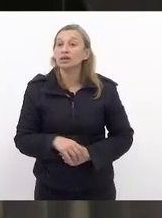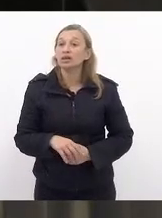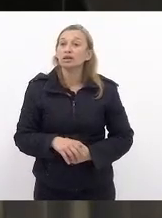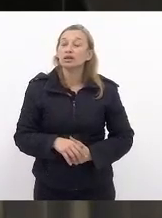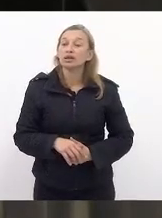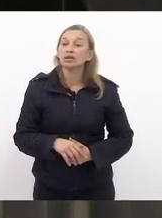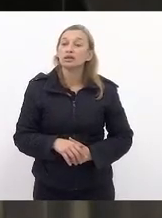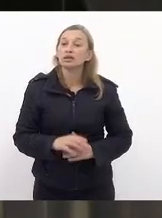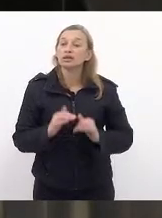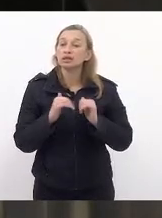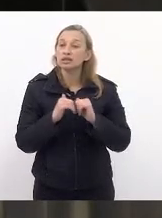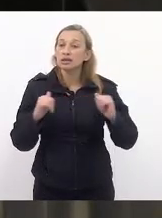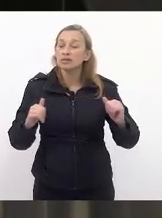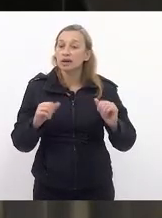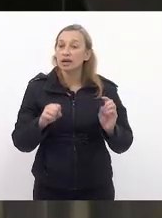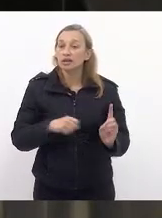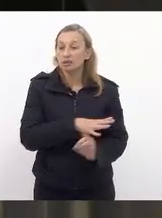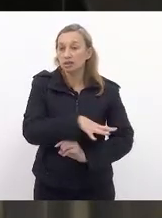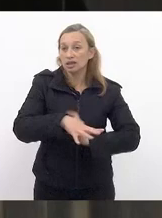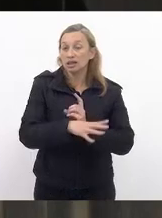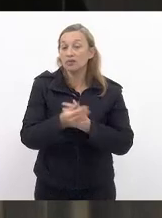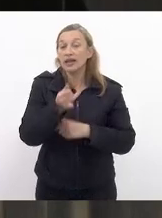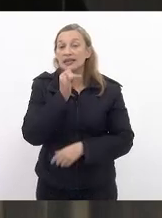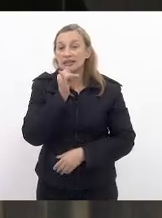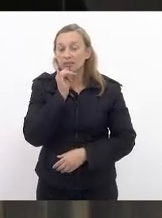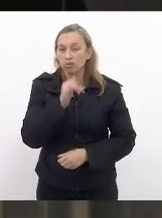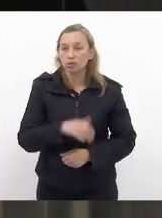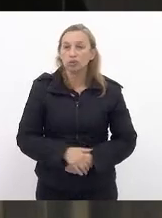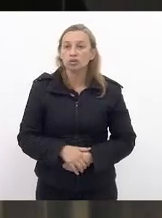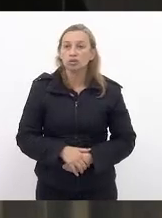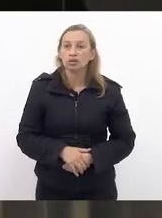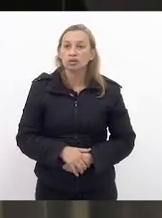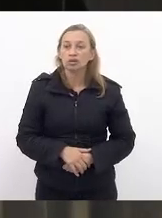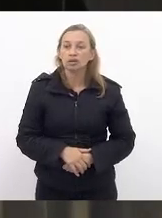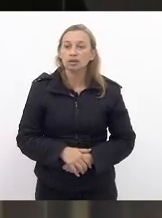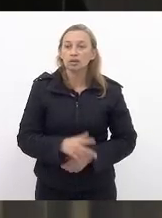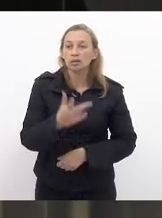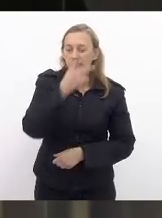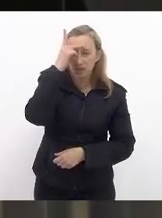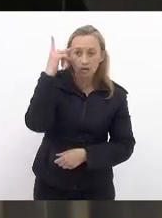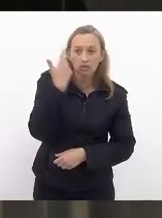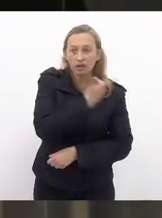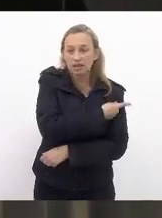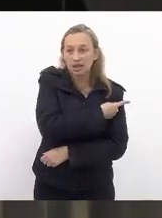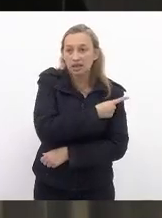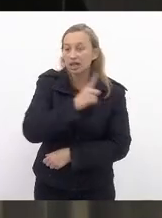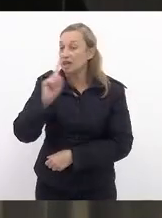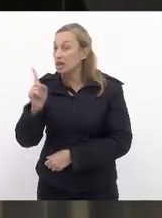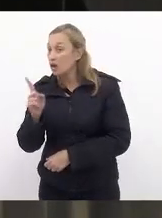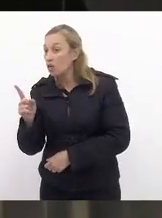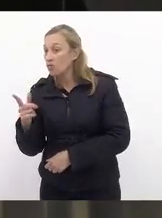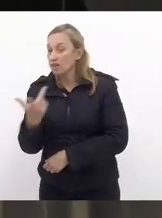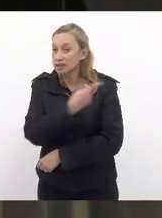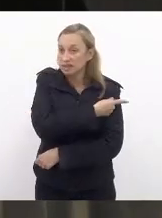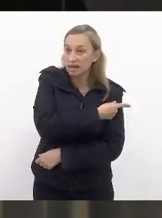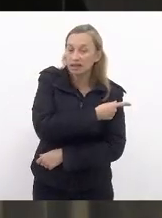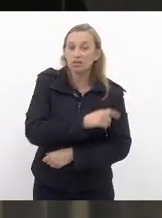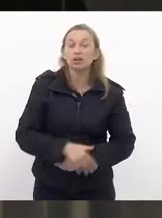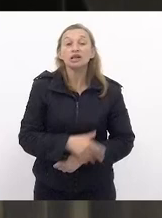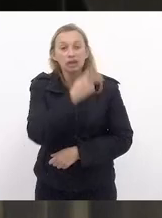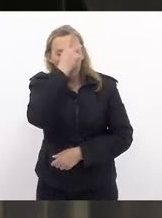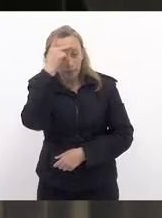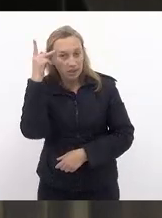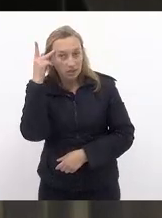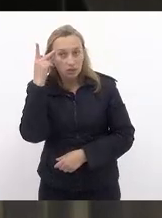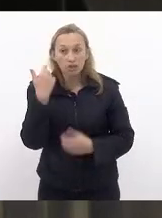em divisões sociais por exemplo entre pessoas vacinadas e não vacinadas entre